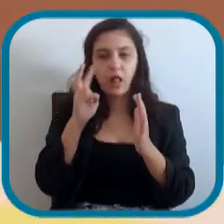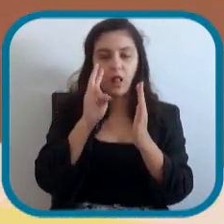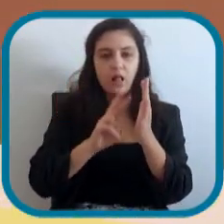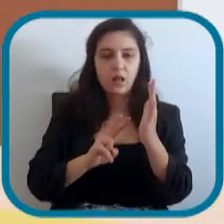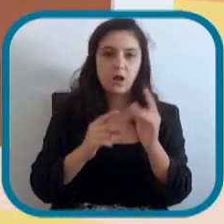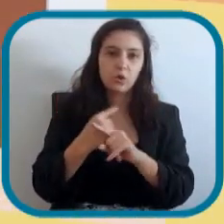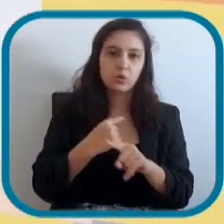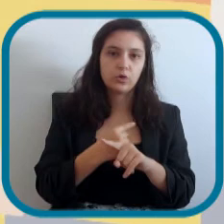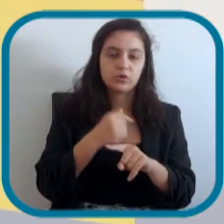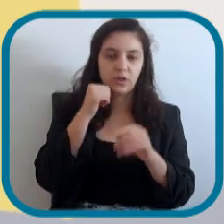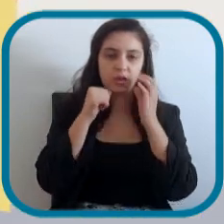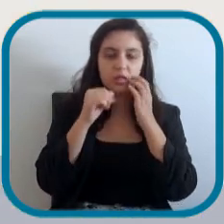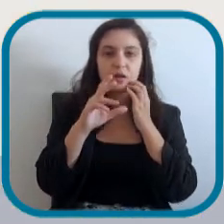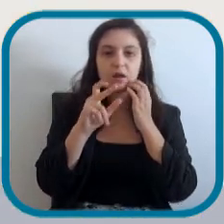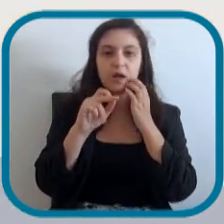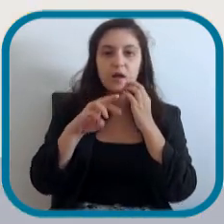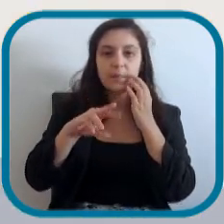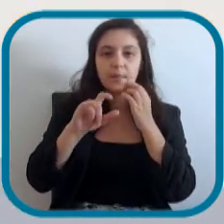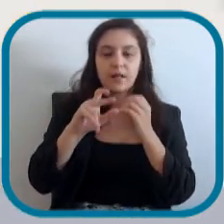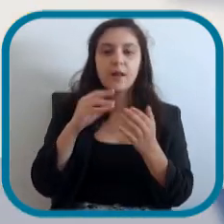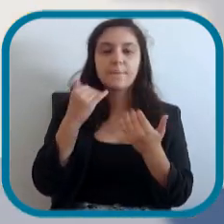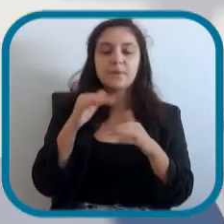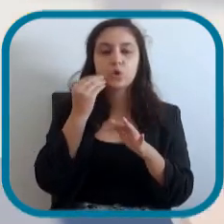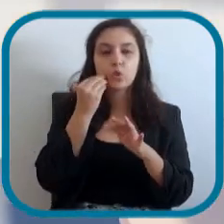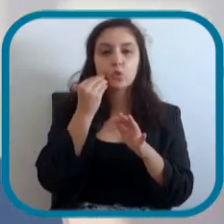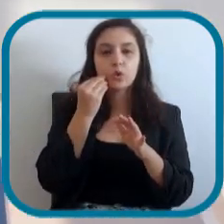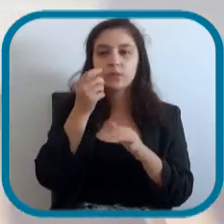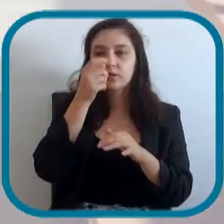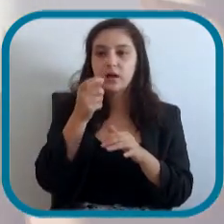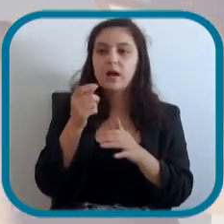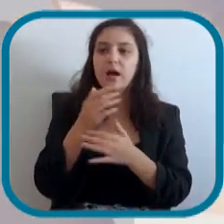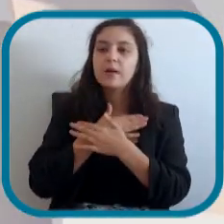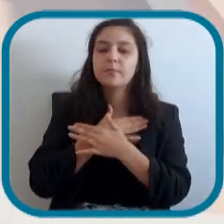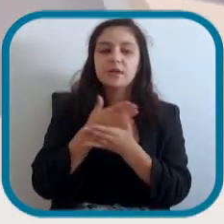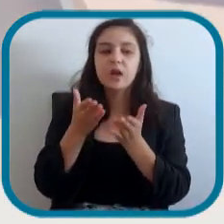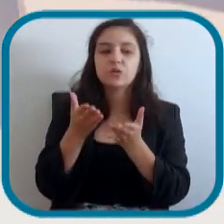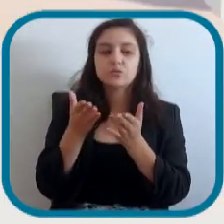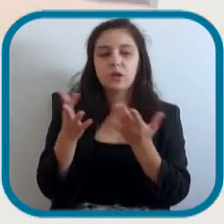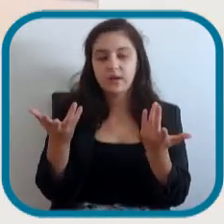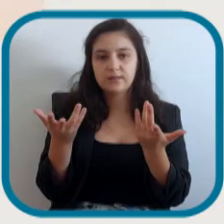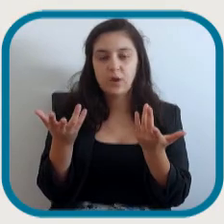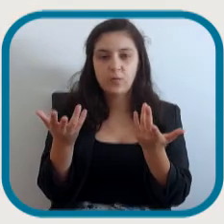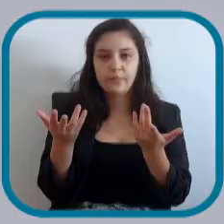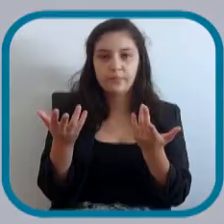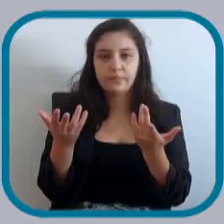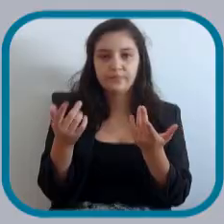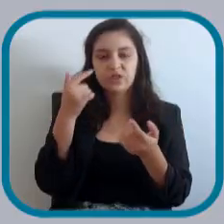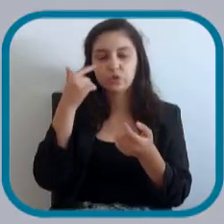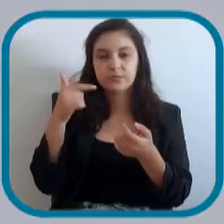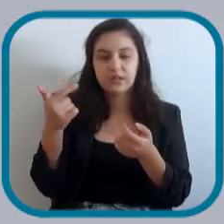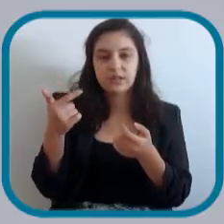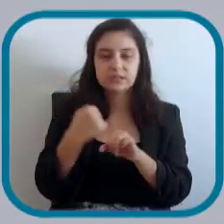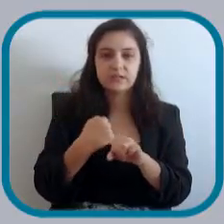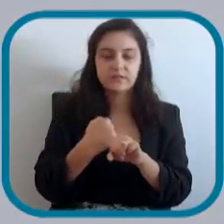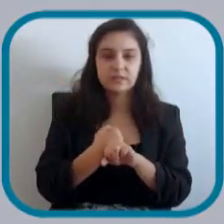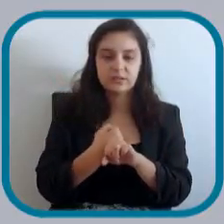sintomas que leu no cartaz são comportamentos constantes da Camila. Mas como poderá a Marta ajudar a amiga? Decide